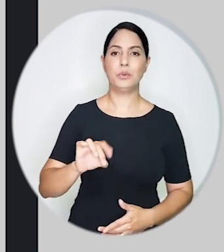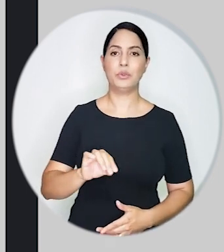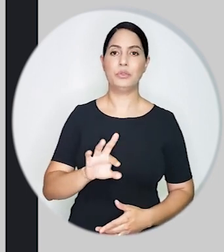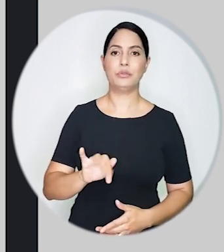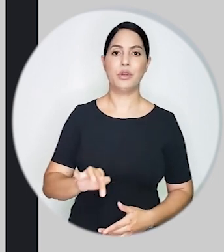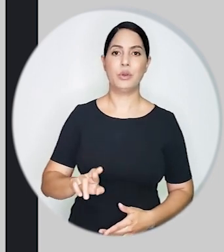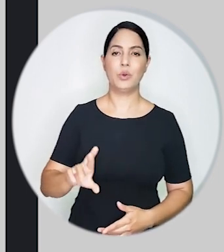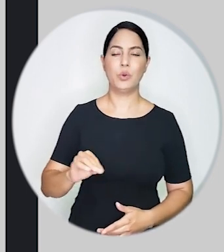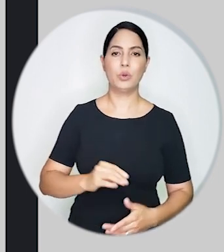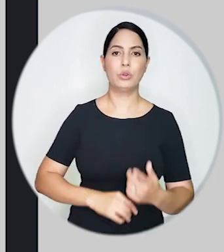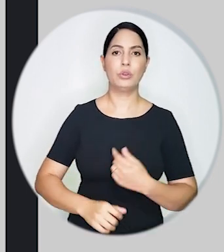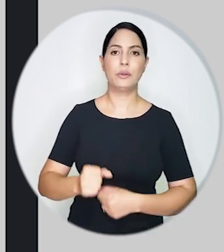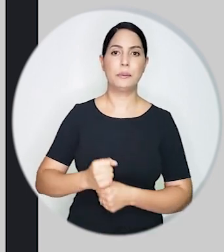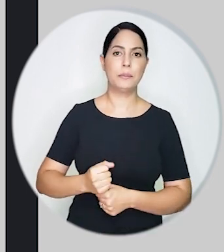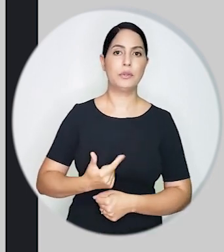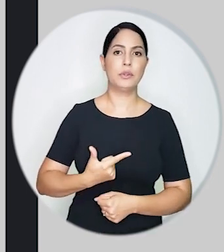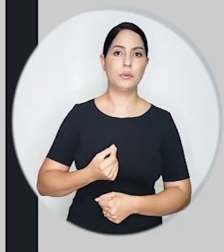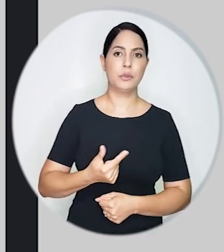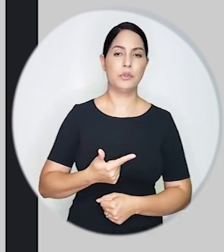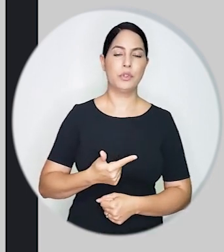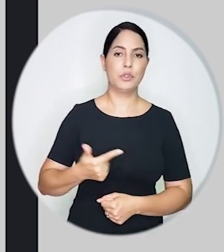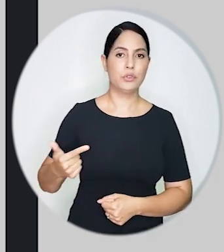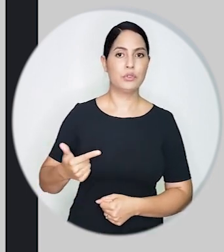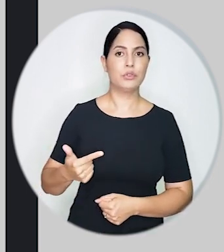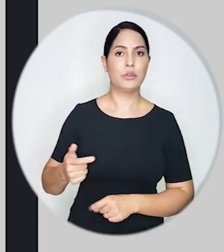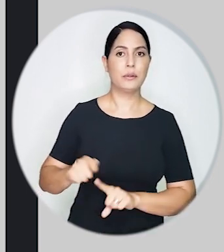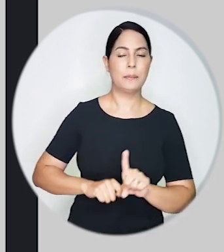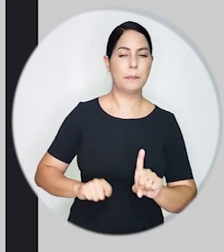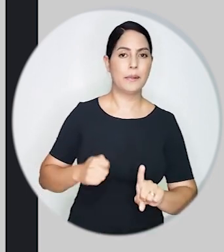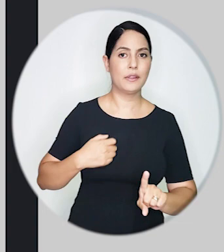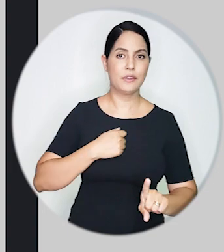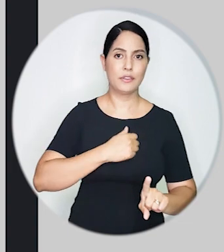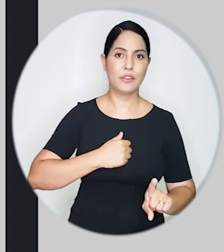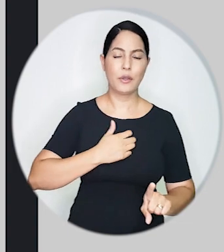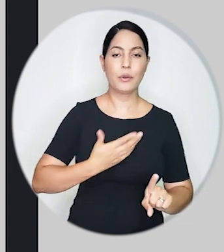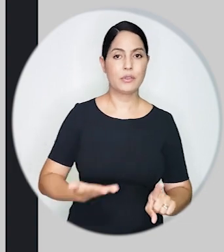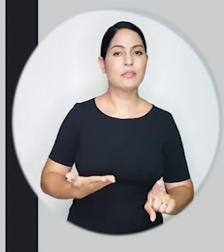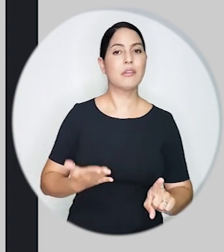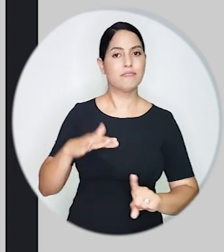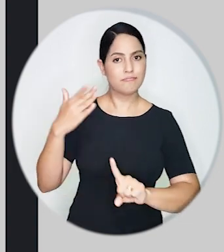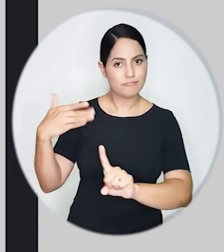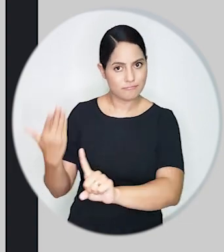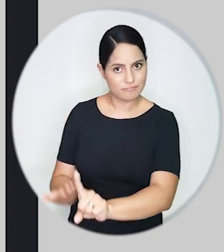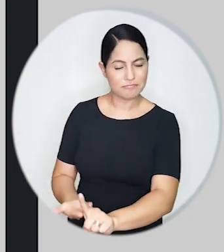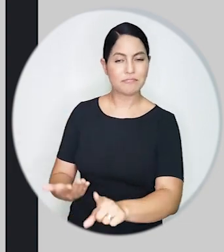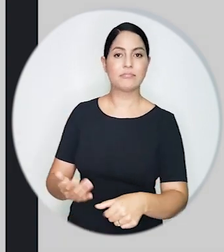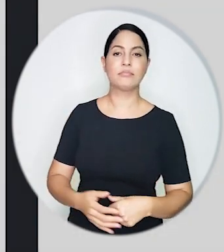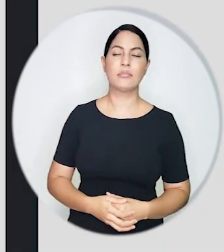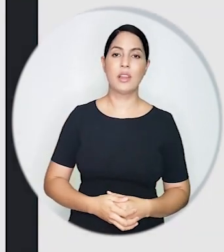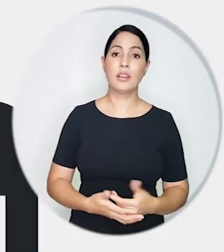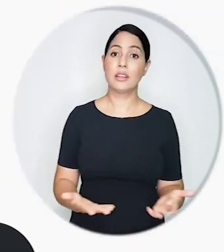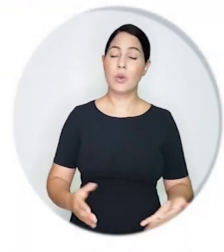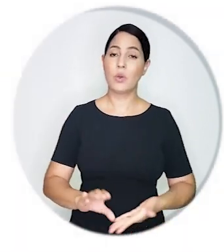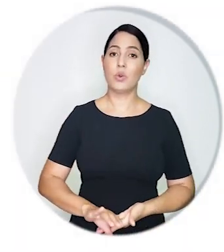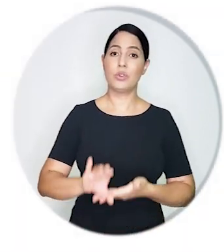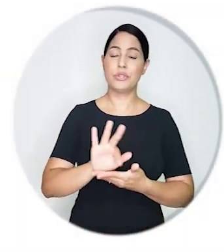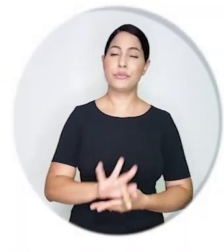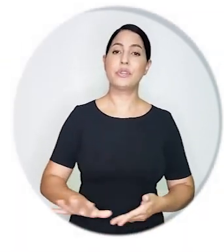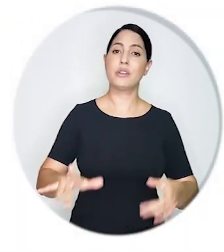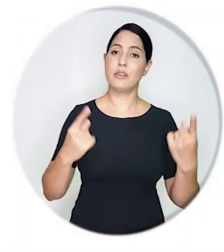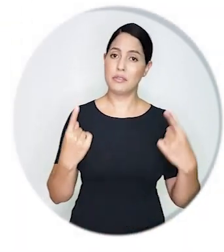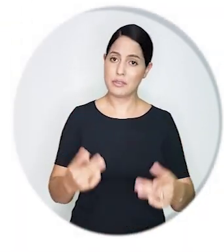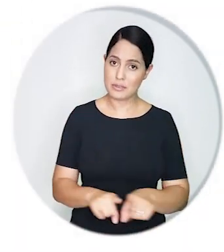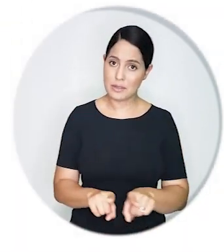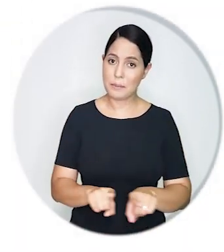a medalha Raimundo Faoro, em agosto do ano passado, uma das maiores honrarias concedidas pela instituição. O Conselho Federal da Ordem